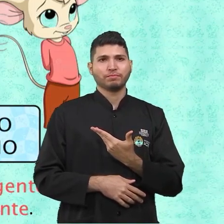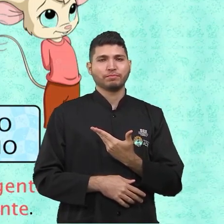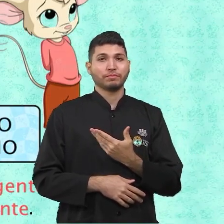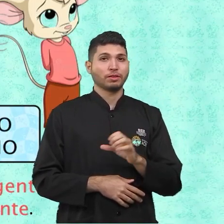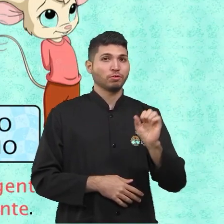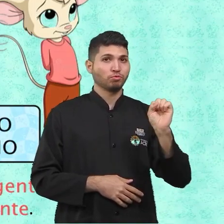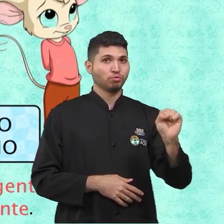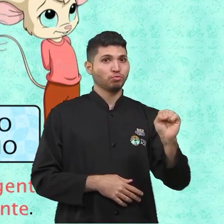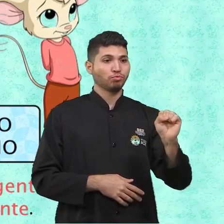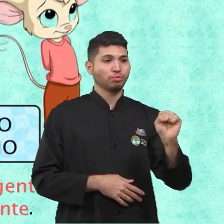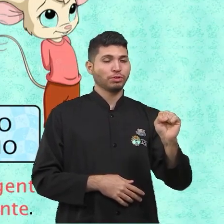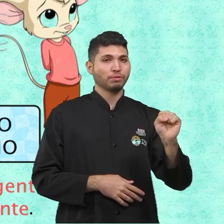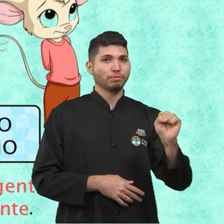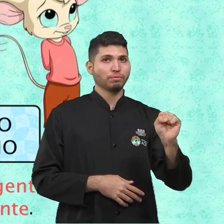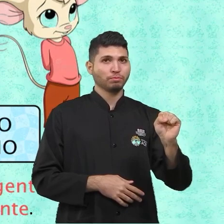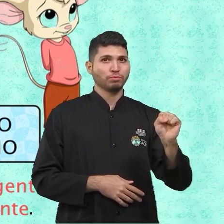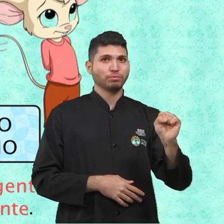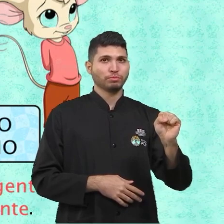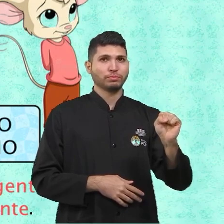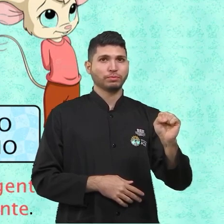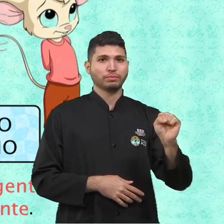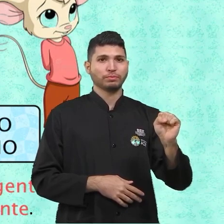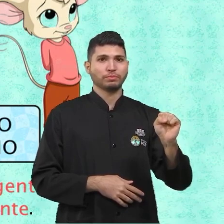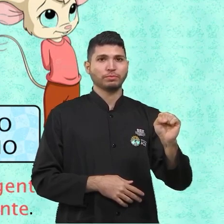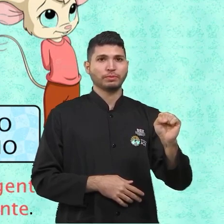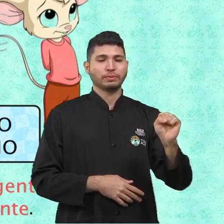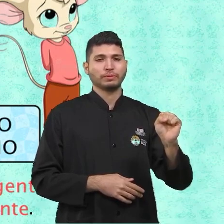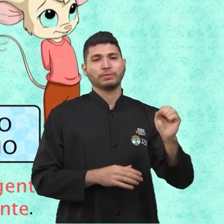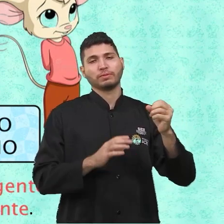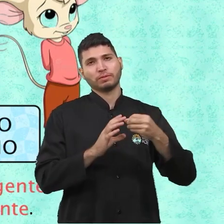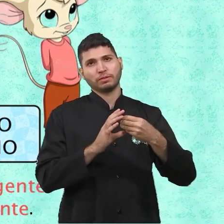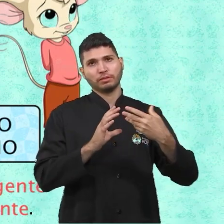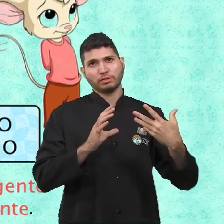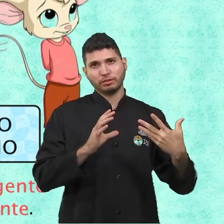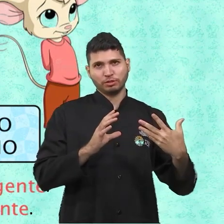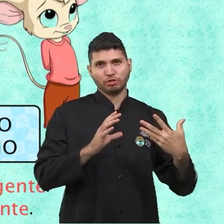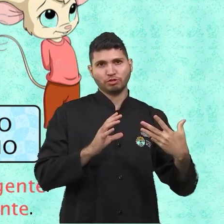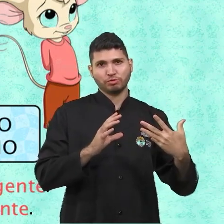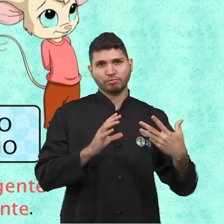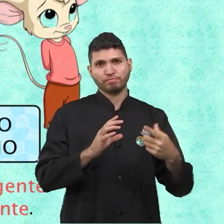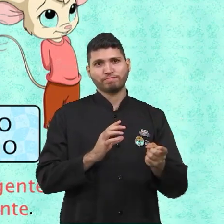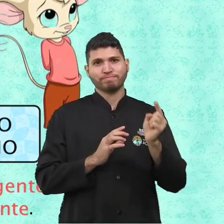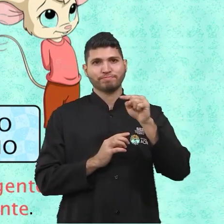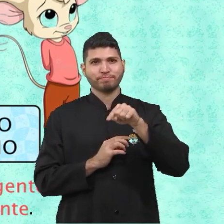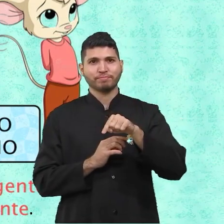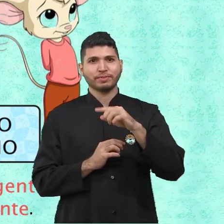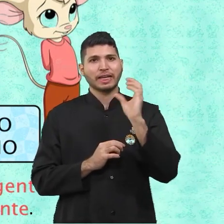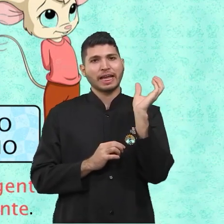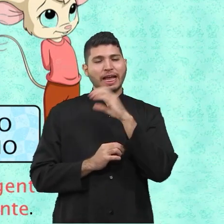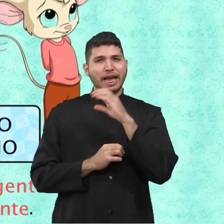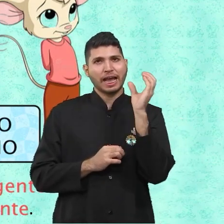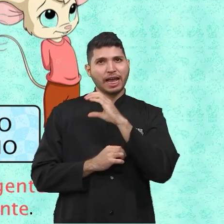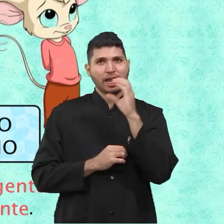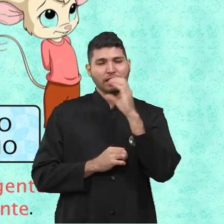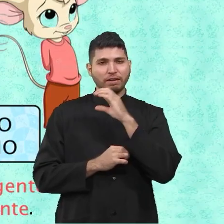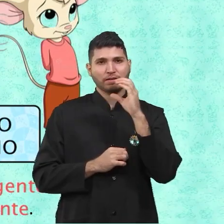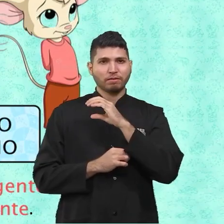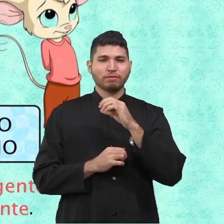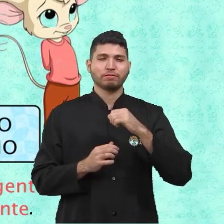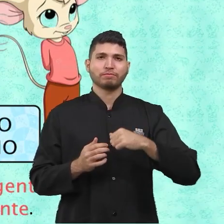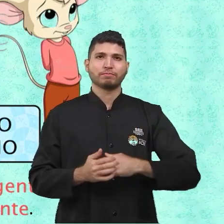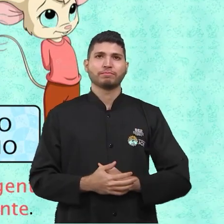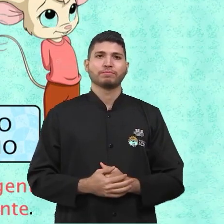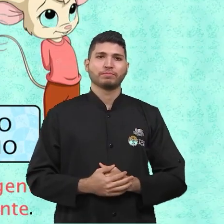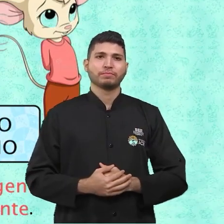né? Então eu estou caracterizando o sujeito, estou caracterizando a mulher. Né? Que ela é um pronome pessoal que substitui a